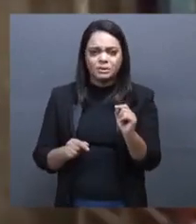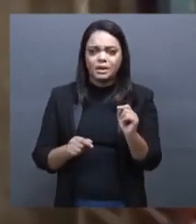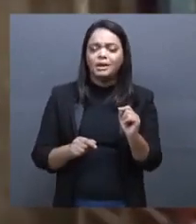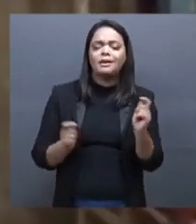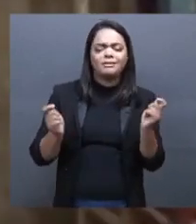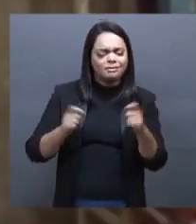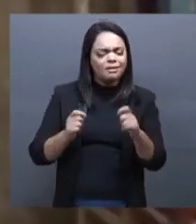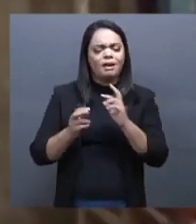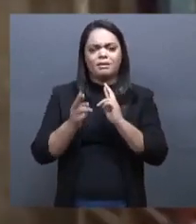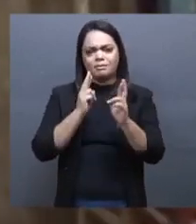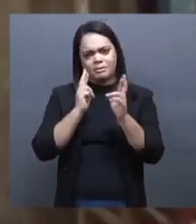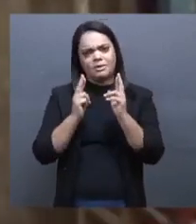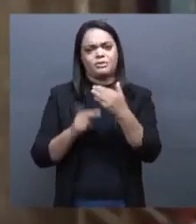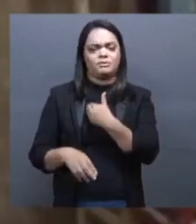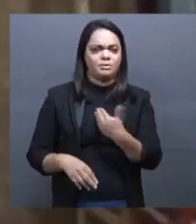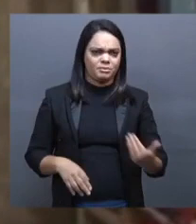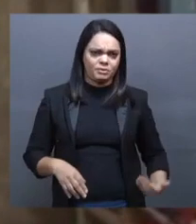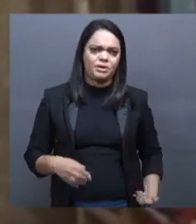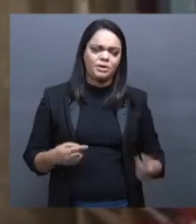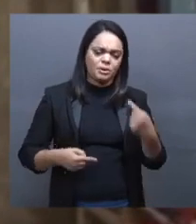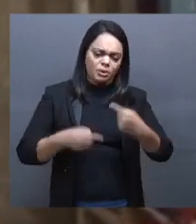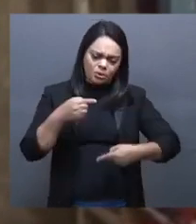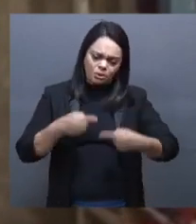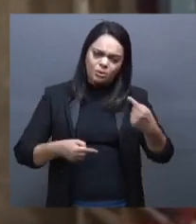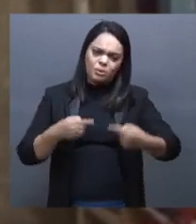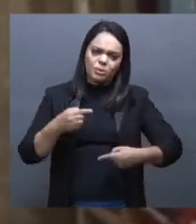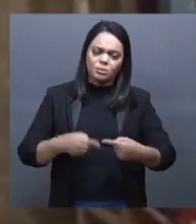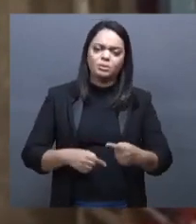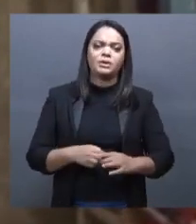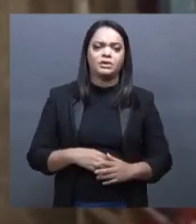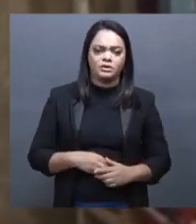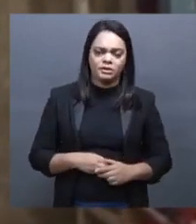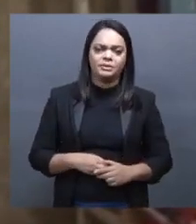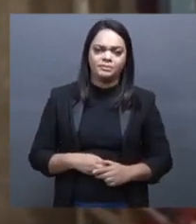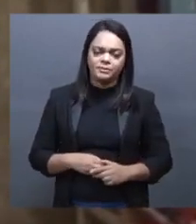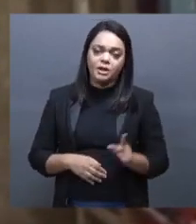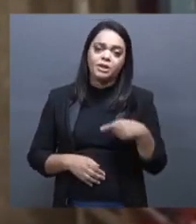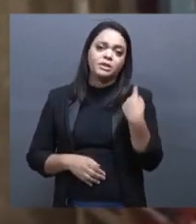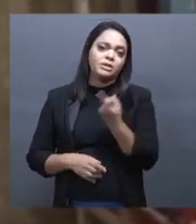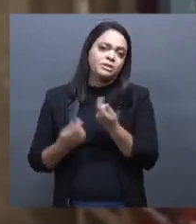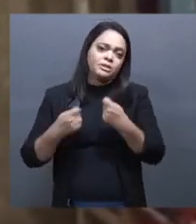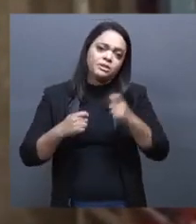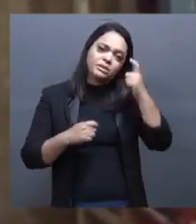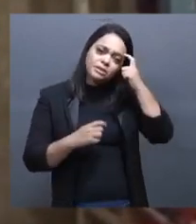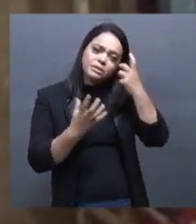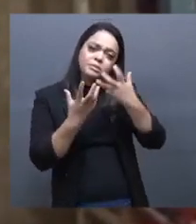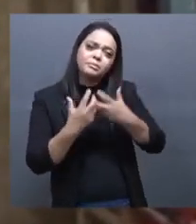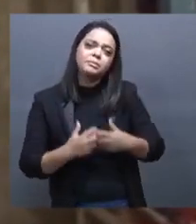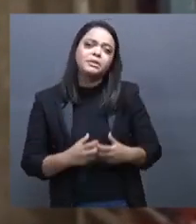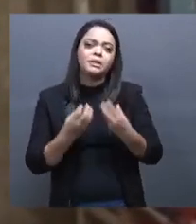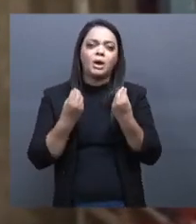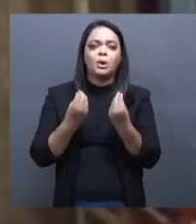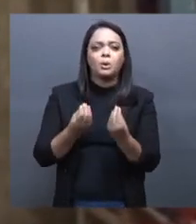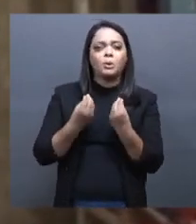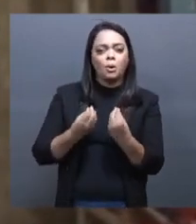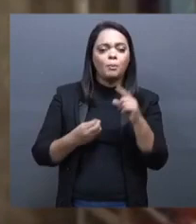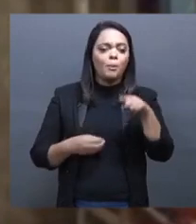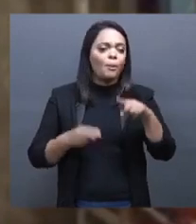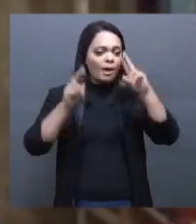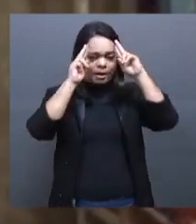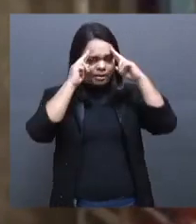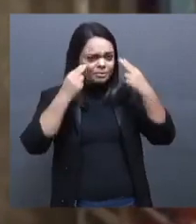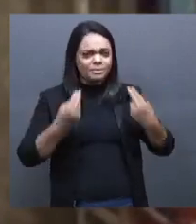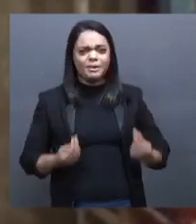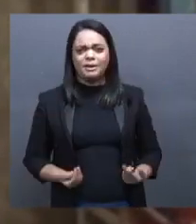ser contornado pelo Estado através de políticas de expansão da liquidez. Isso significa pensar na dimensão humana da